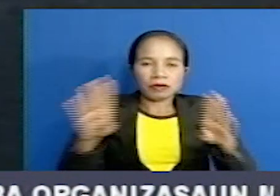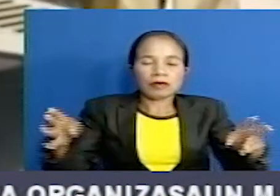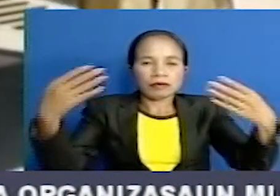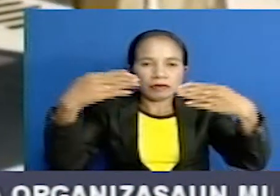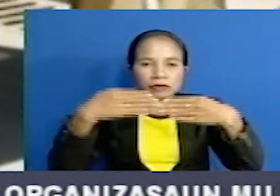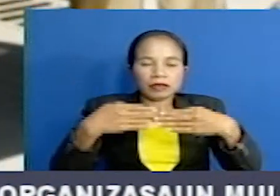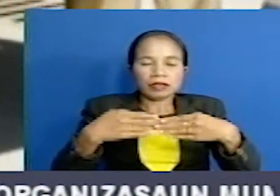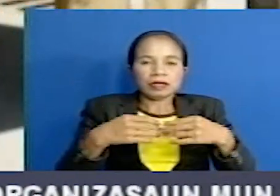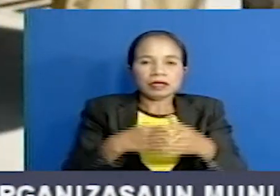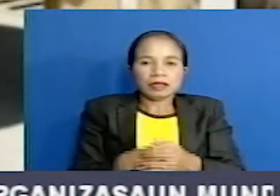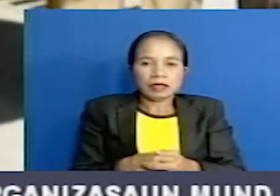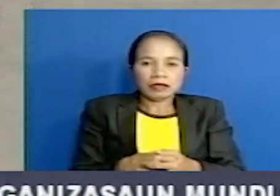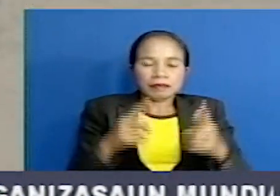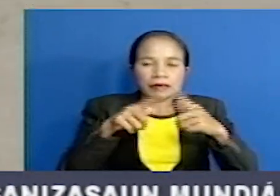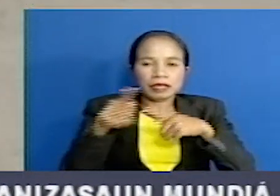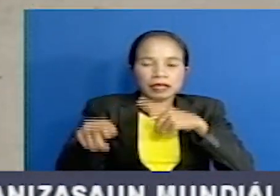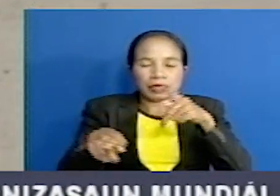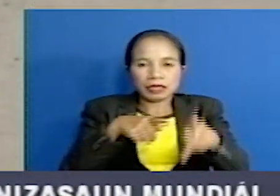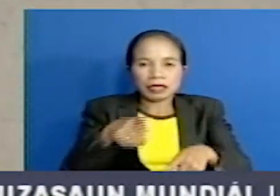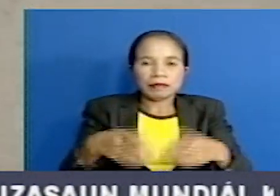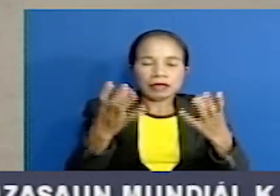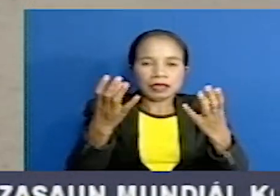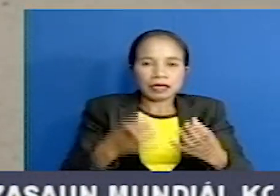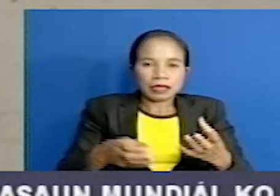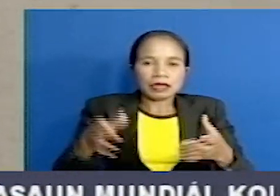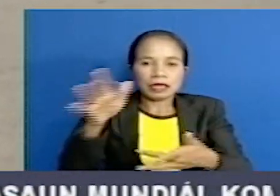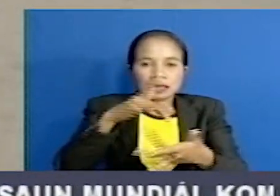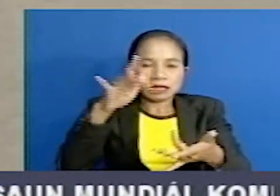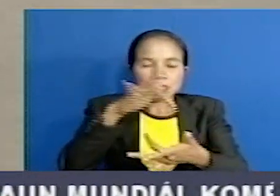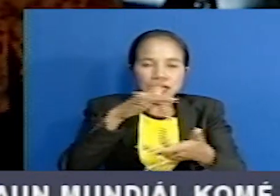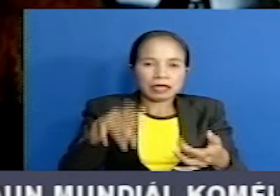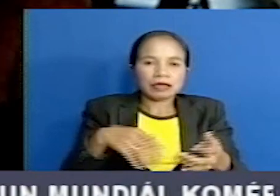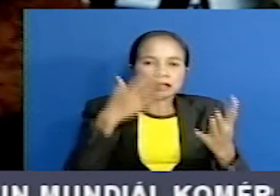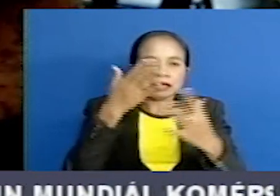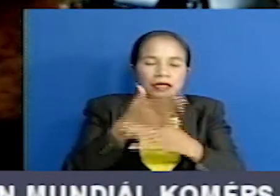fronteira terrestre, para cidadão Sira Nebehacara Kala Movimento,